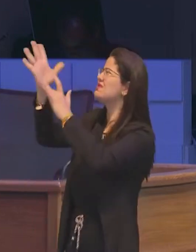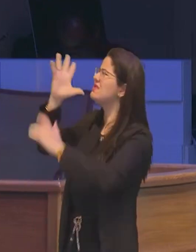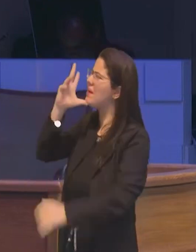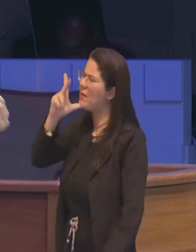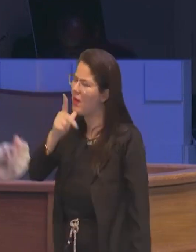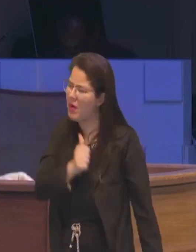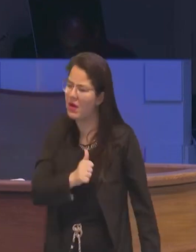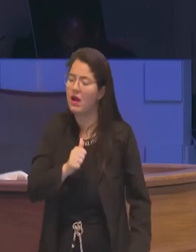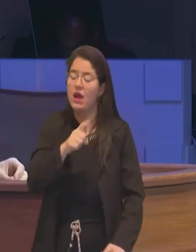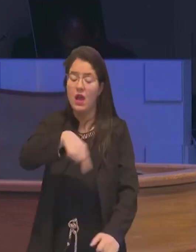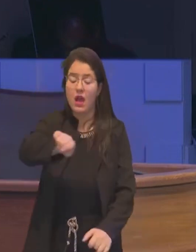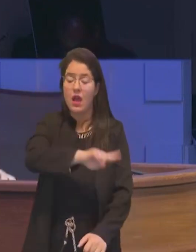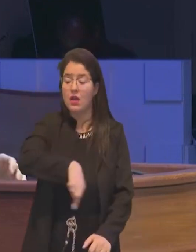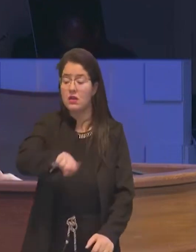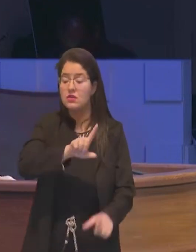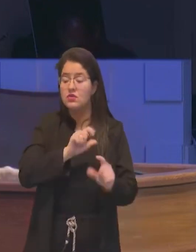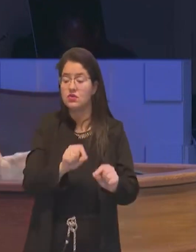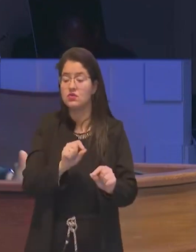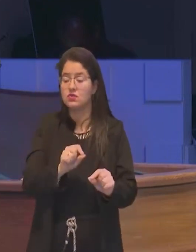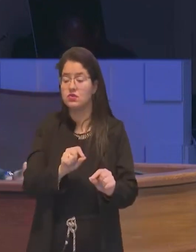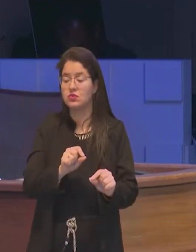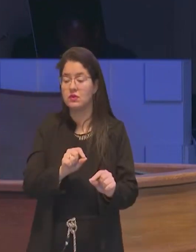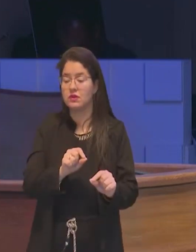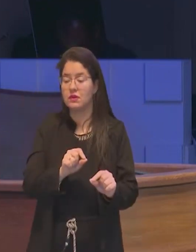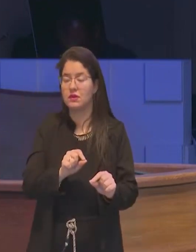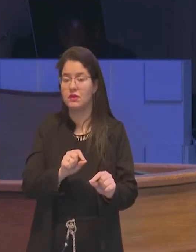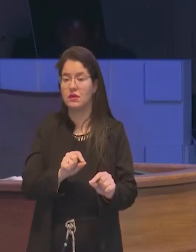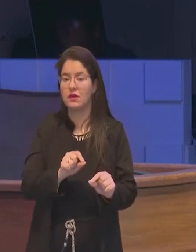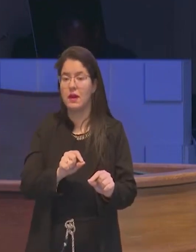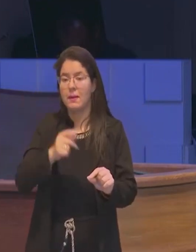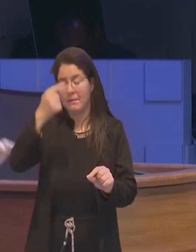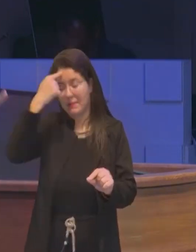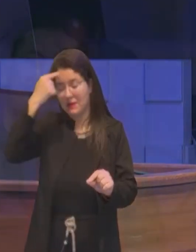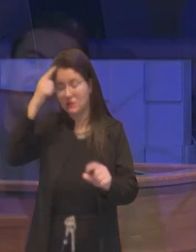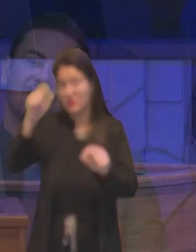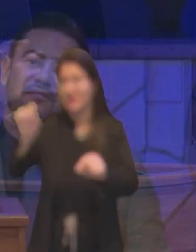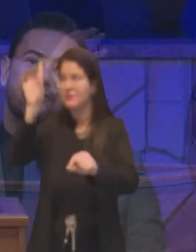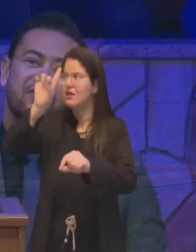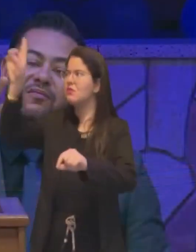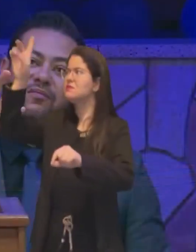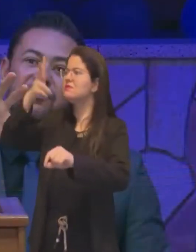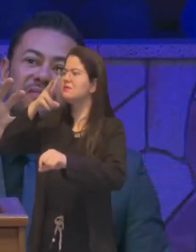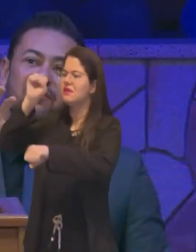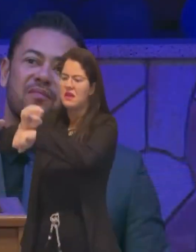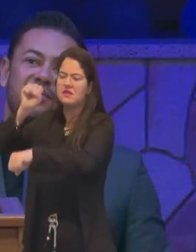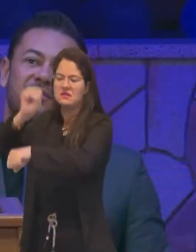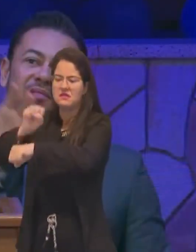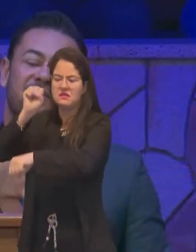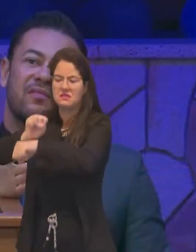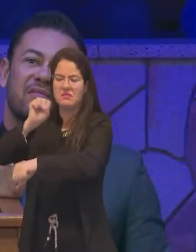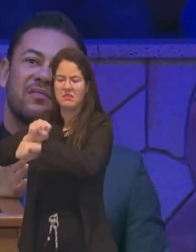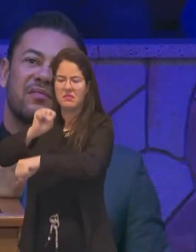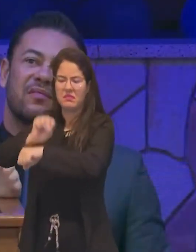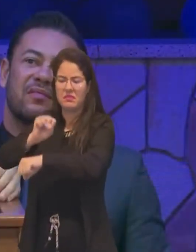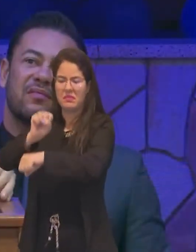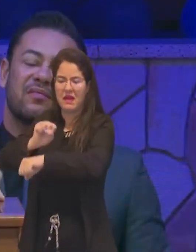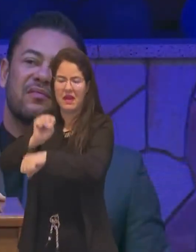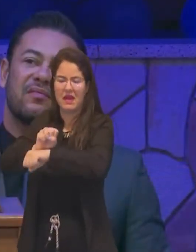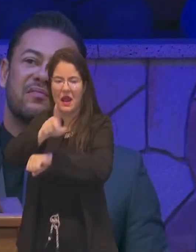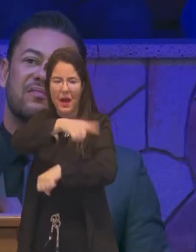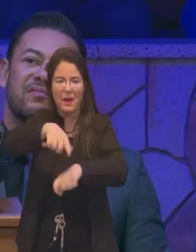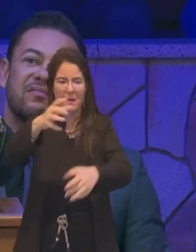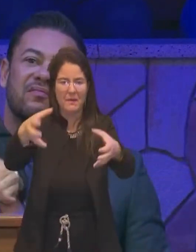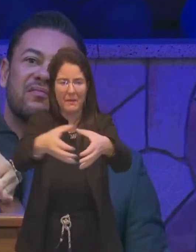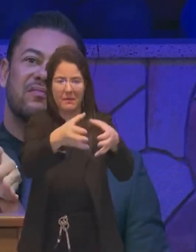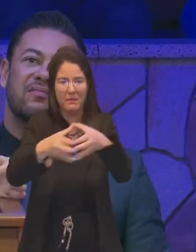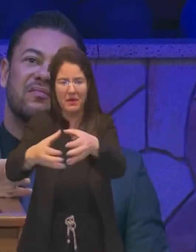eles acham que Deus está tentando esperar o máximo possível para que as pessoas acumulem o máximo de pecados e que assim Ele